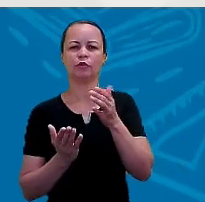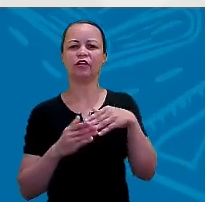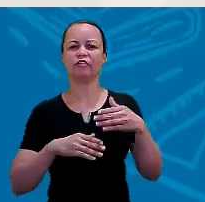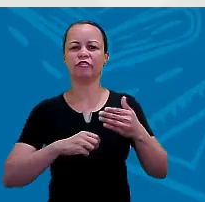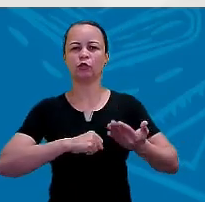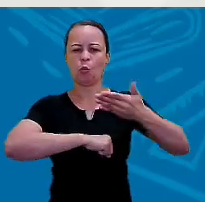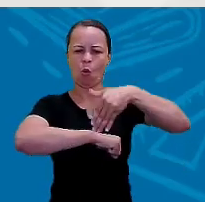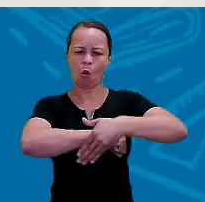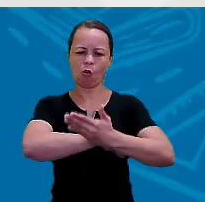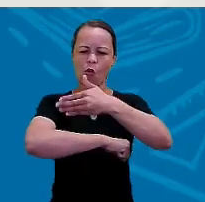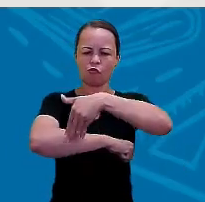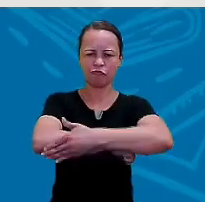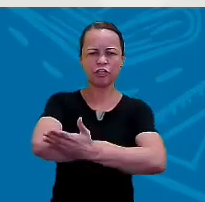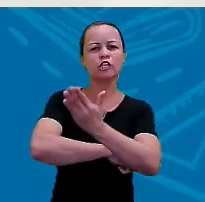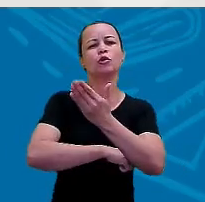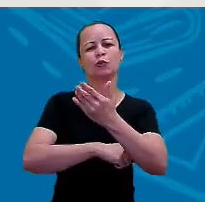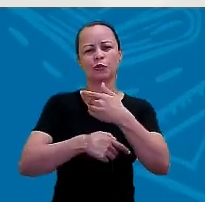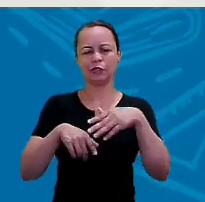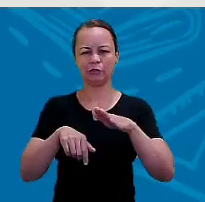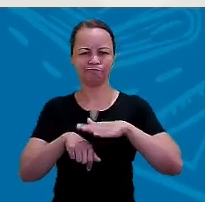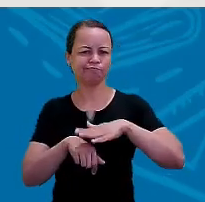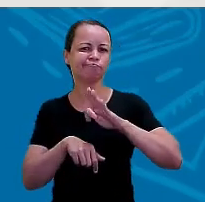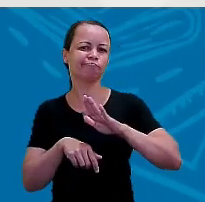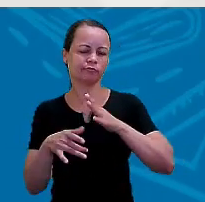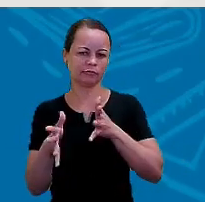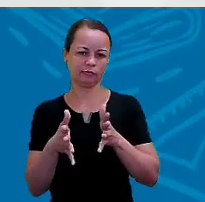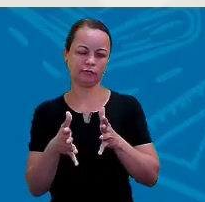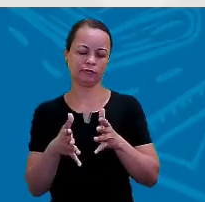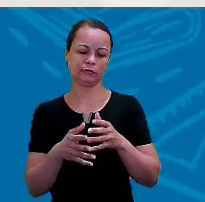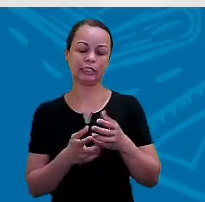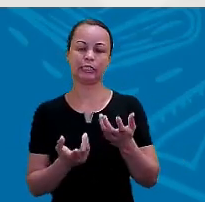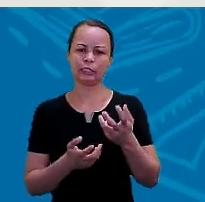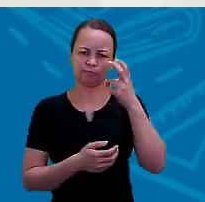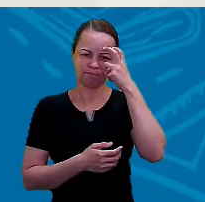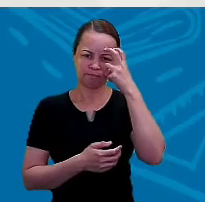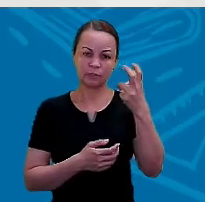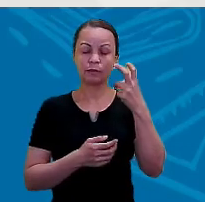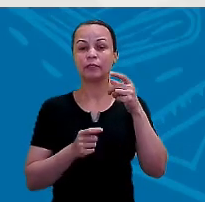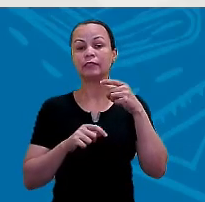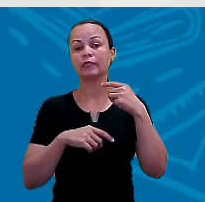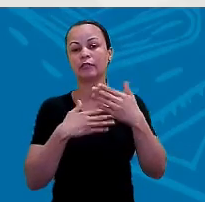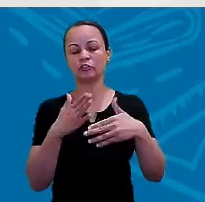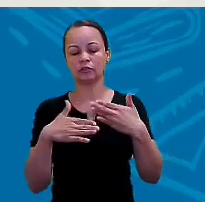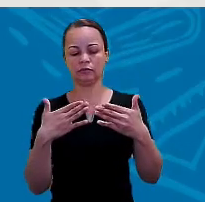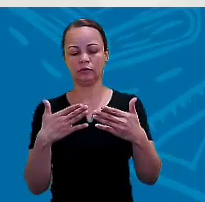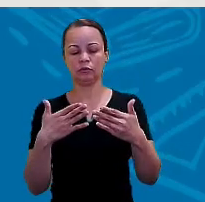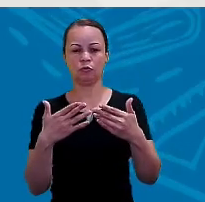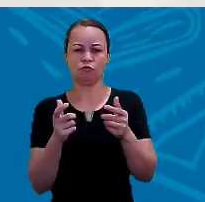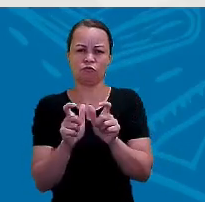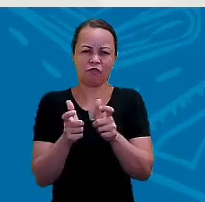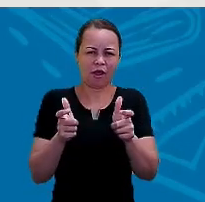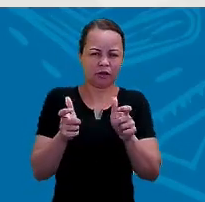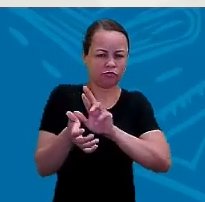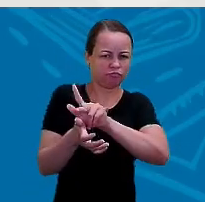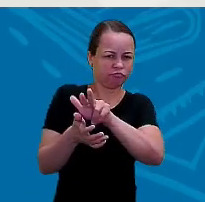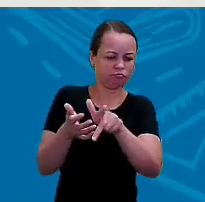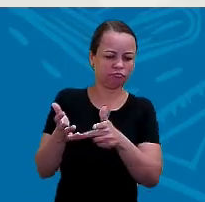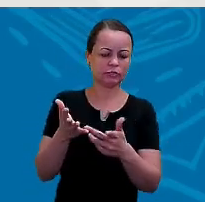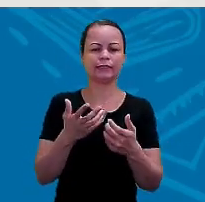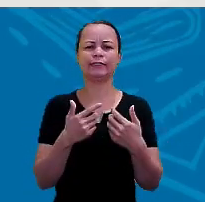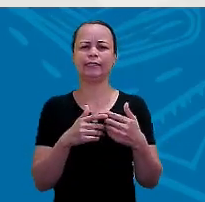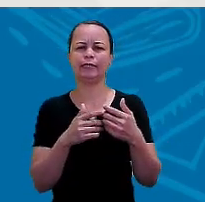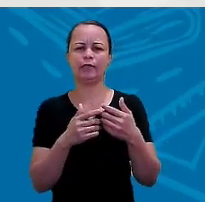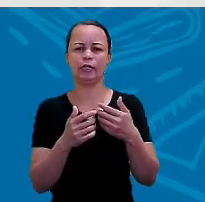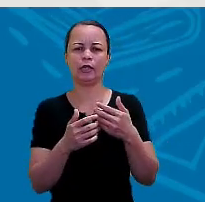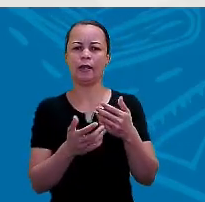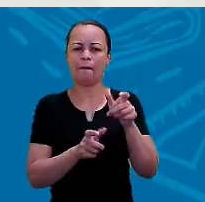muito carismático e fofinho. Mas é sabido robustamente por uma constelação gigantesca de cientistas